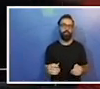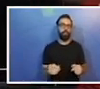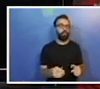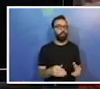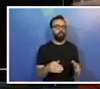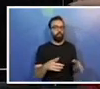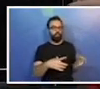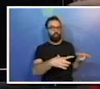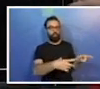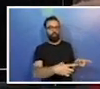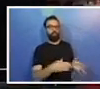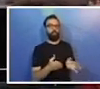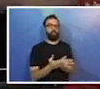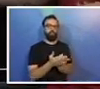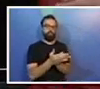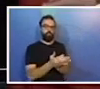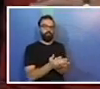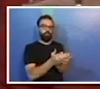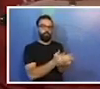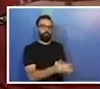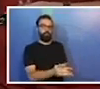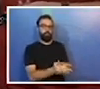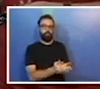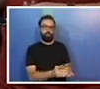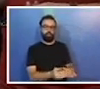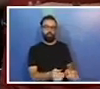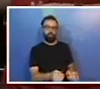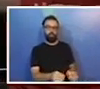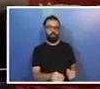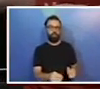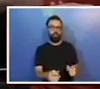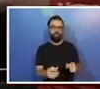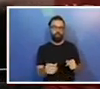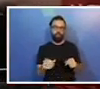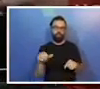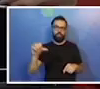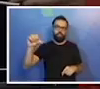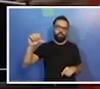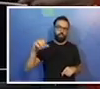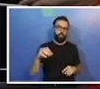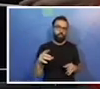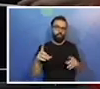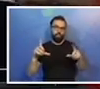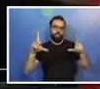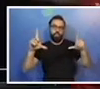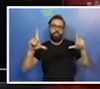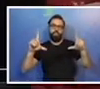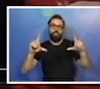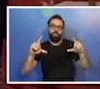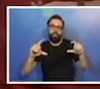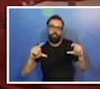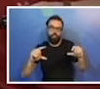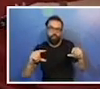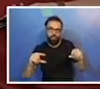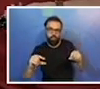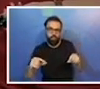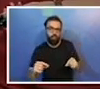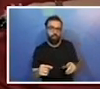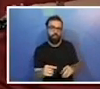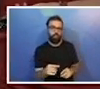porto, houve uma redução na quantidade de animais que serviam de alimento aos